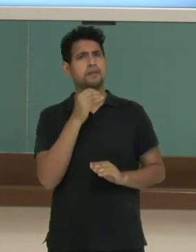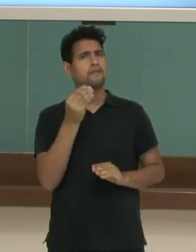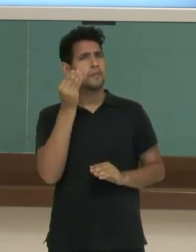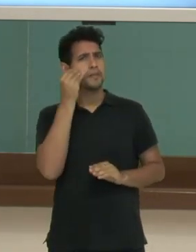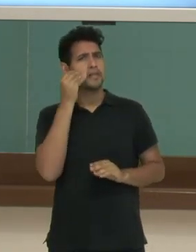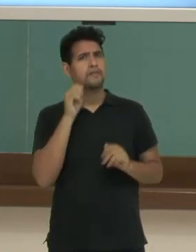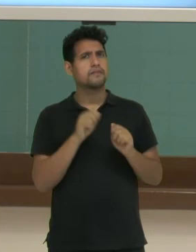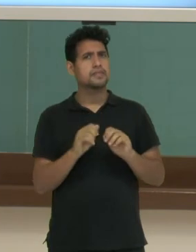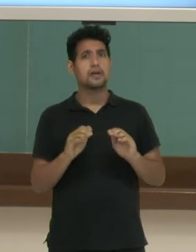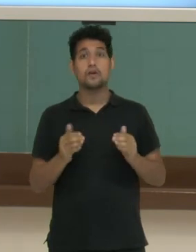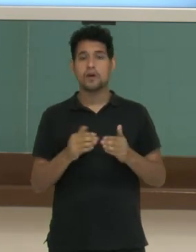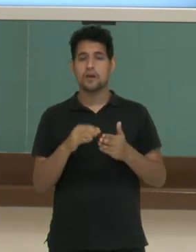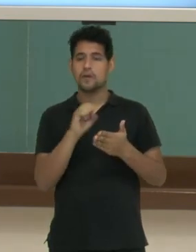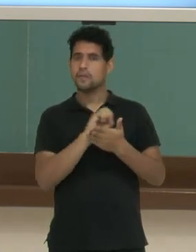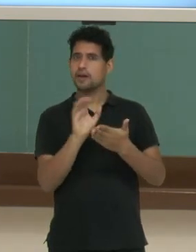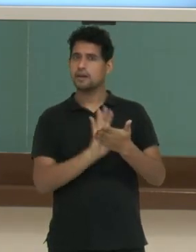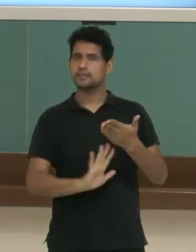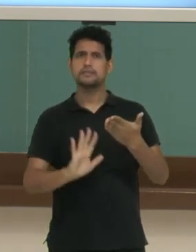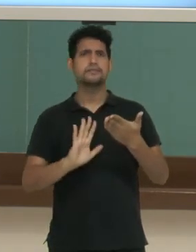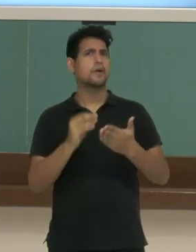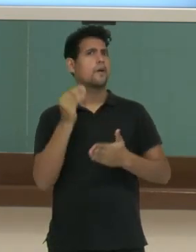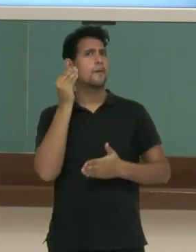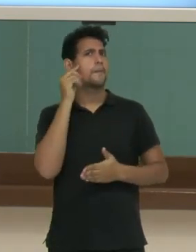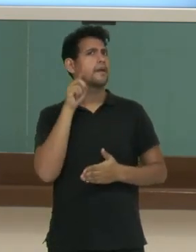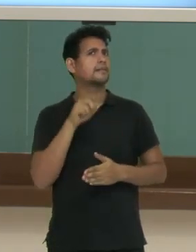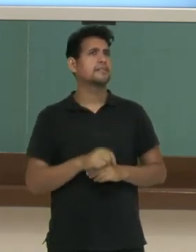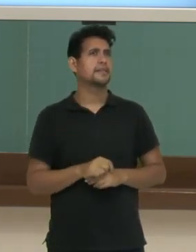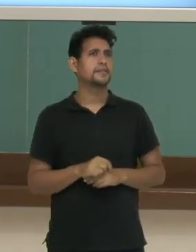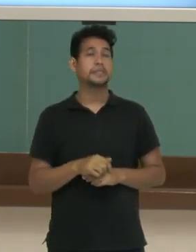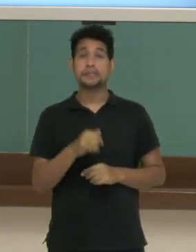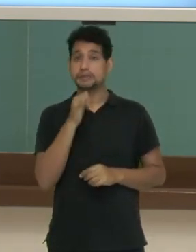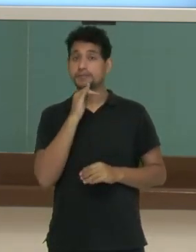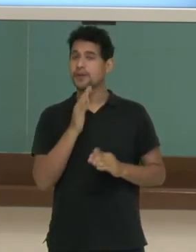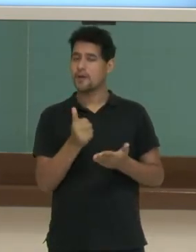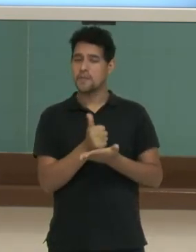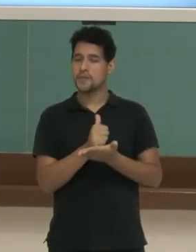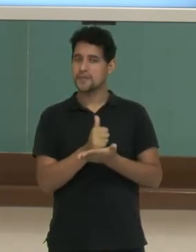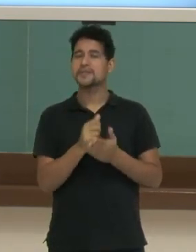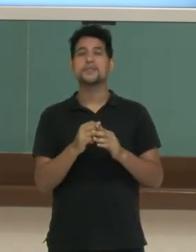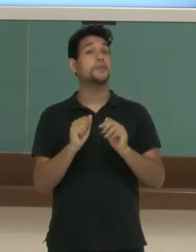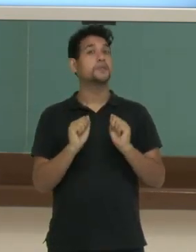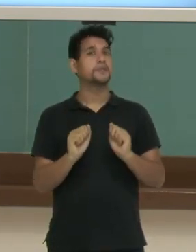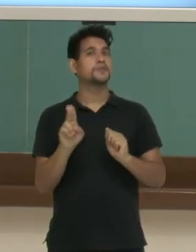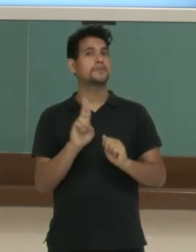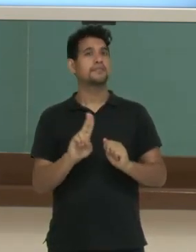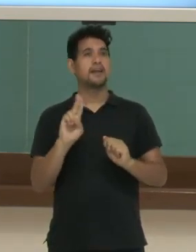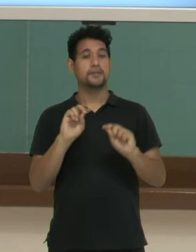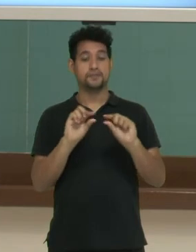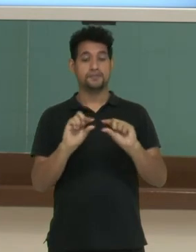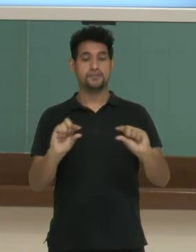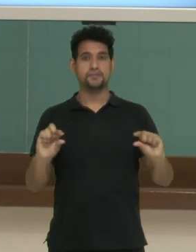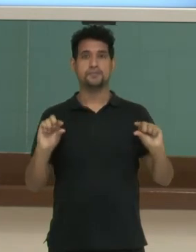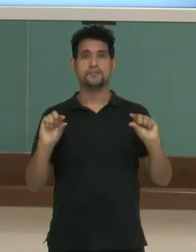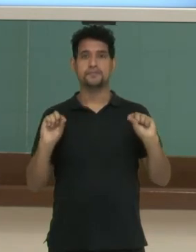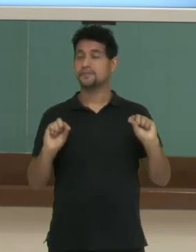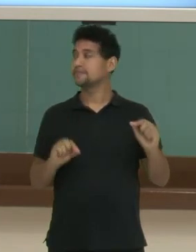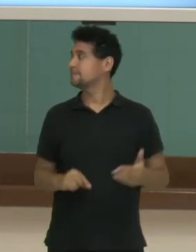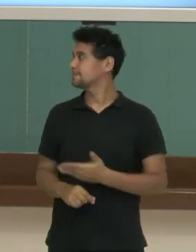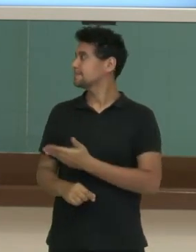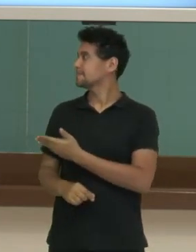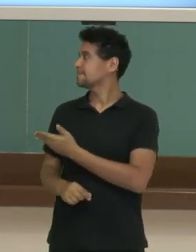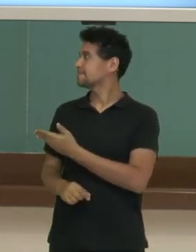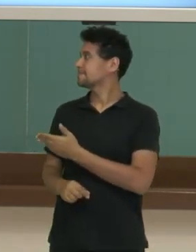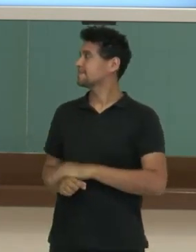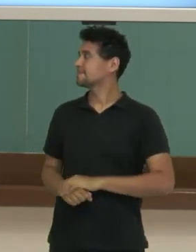jogar agora um Matific? O que vocês acham? Olha só. Então, você pode ir lá e acessar, né, nesse endereço aqui, ó,